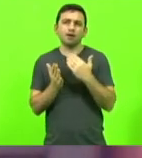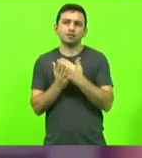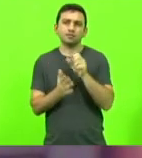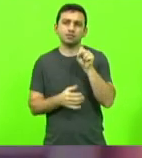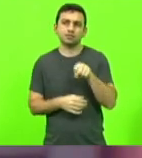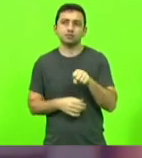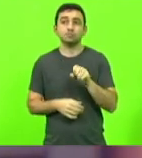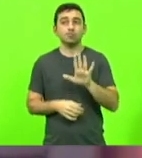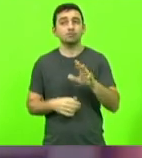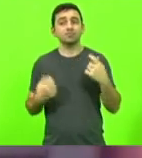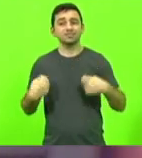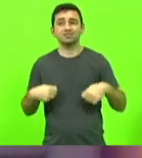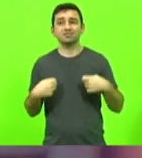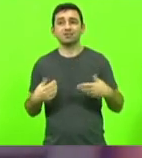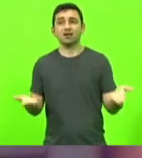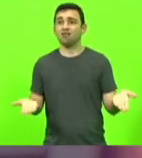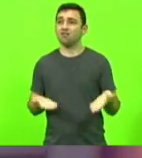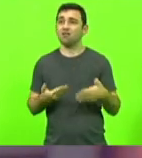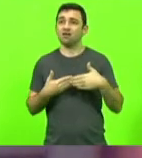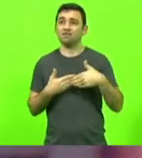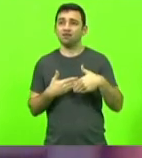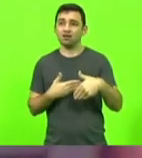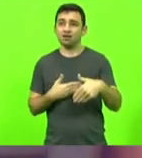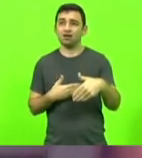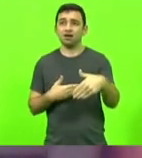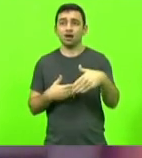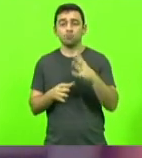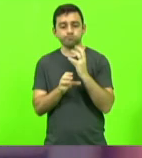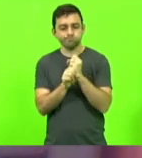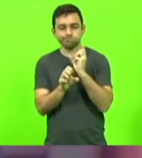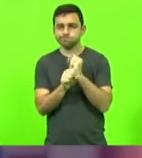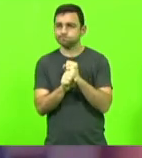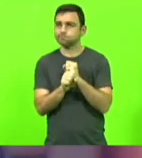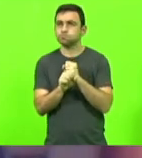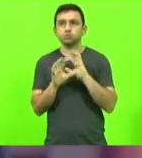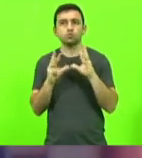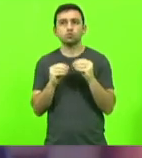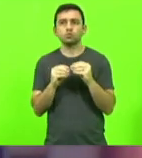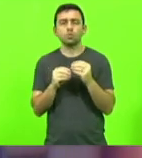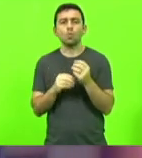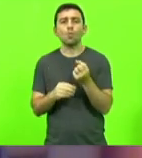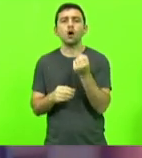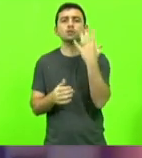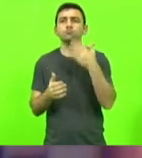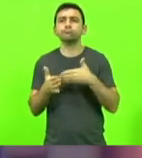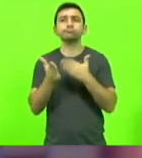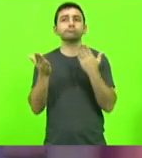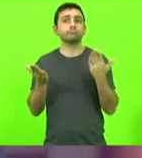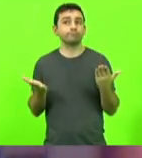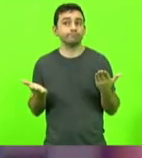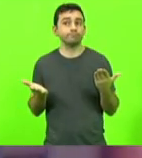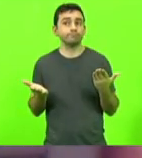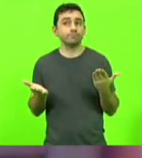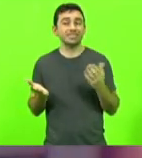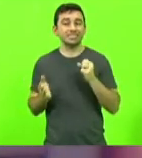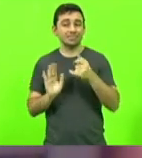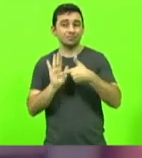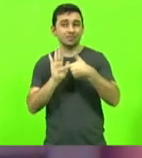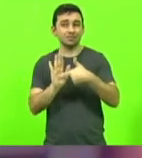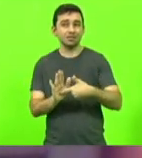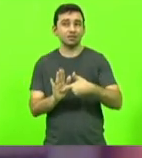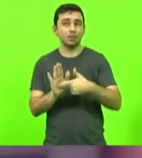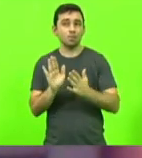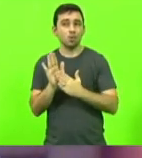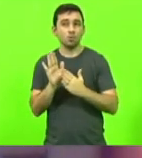gente precisa fazer todas as contas. Quanto isso impacta? Porque se a gente apresentar uma